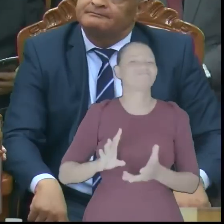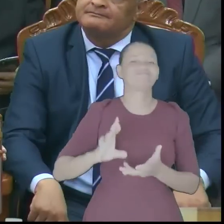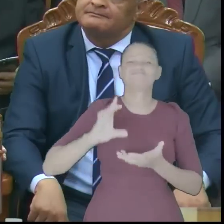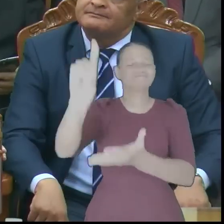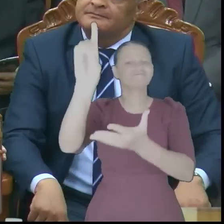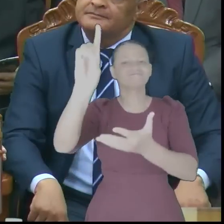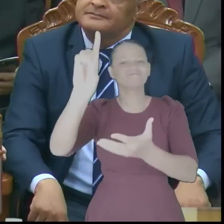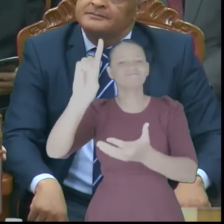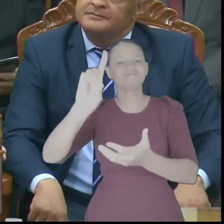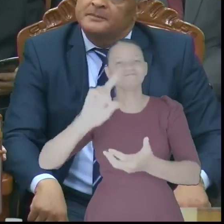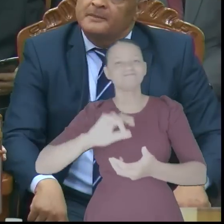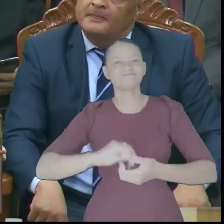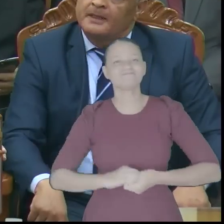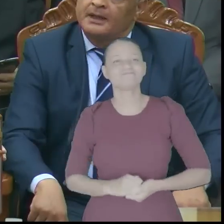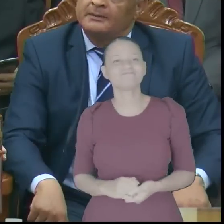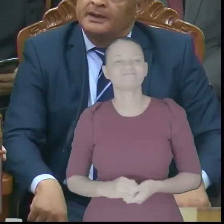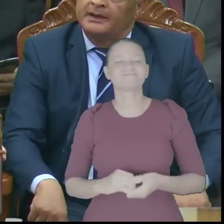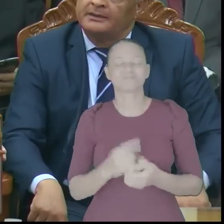Deus.